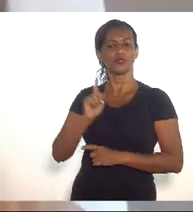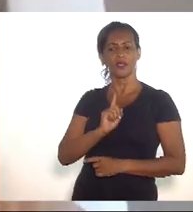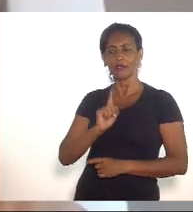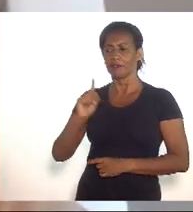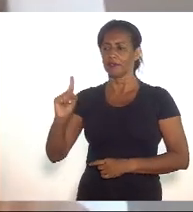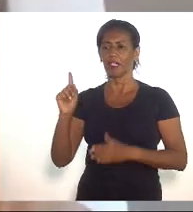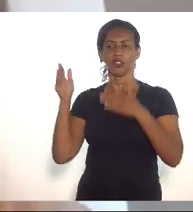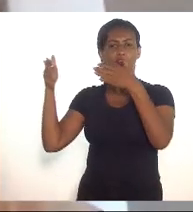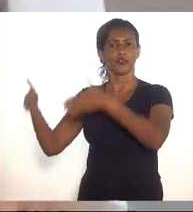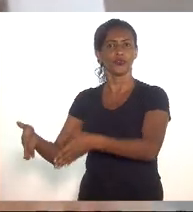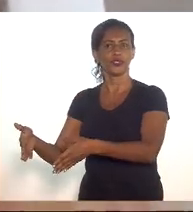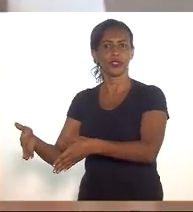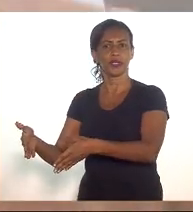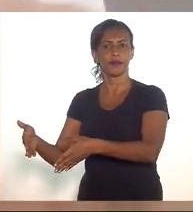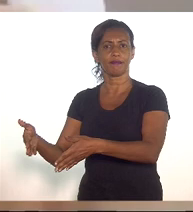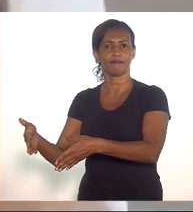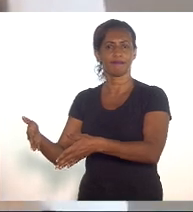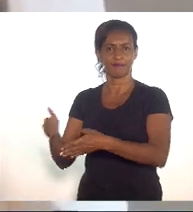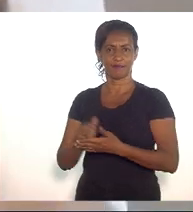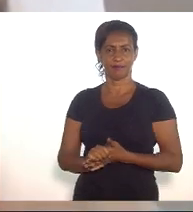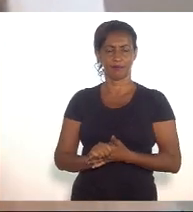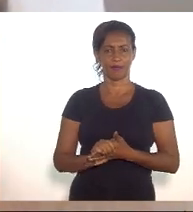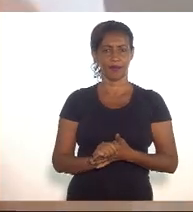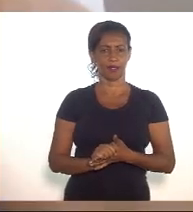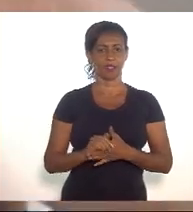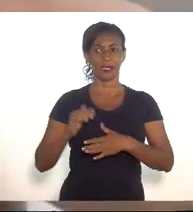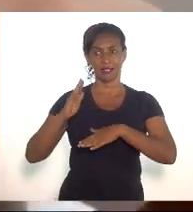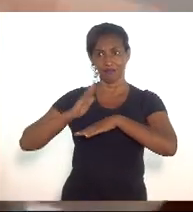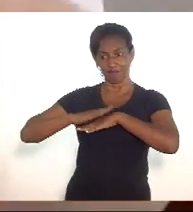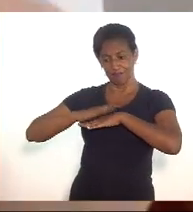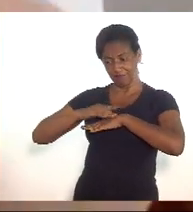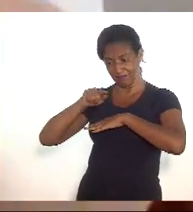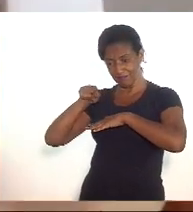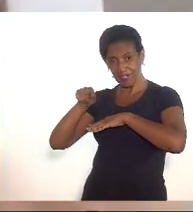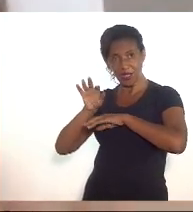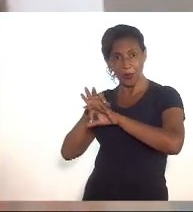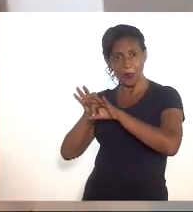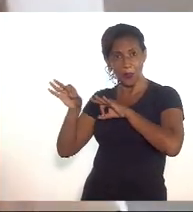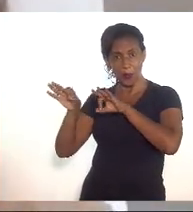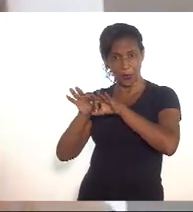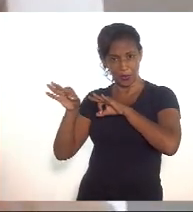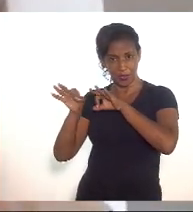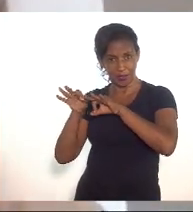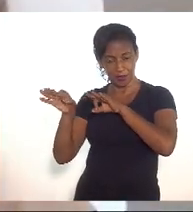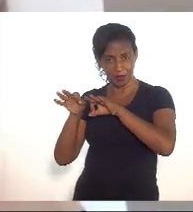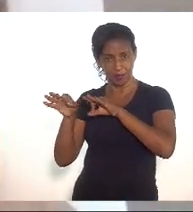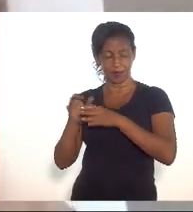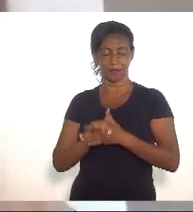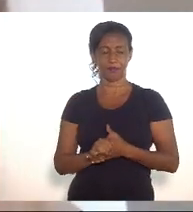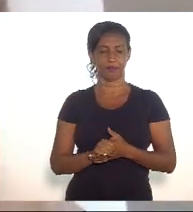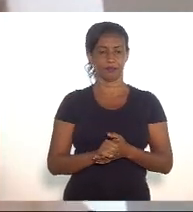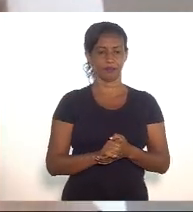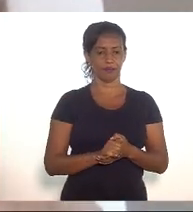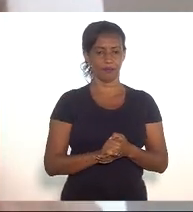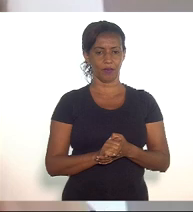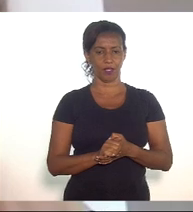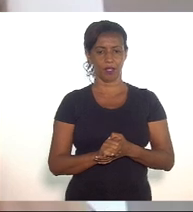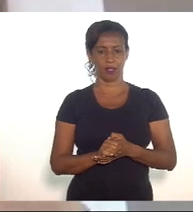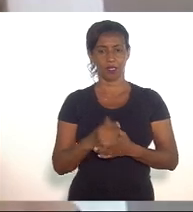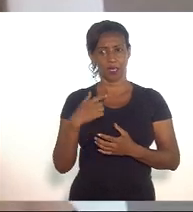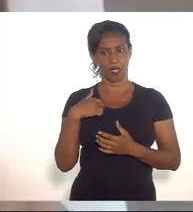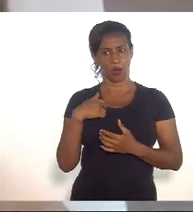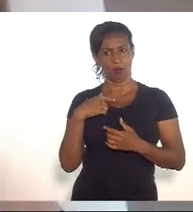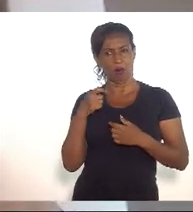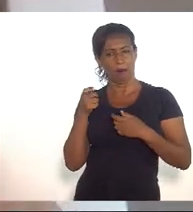vai. E nesse programa, e aí eu puxo um pouquinho para a